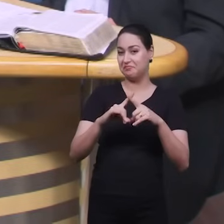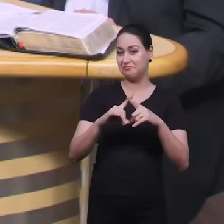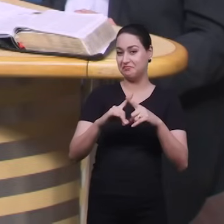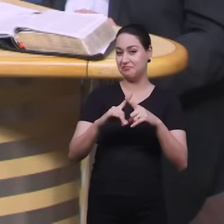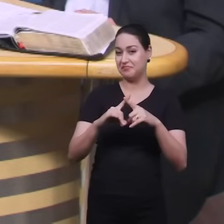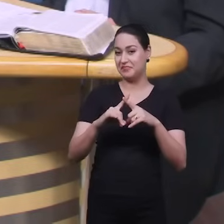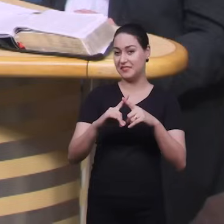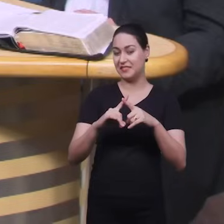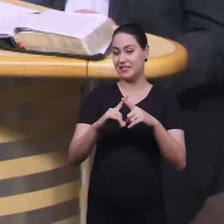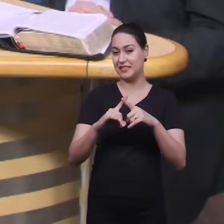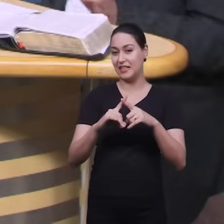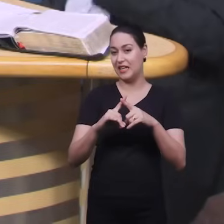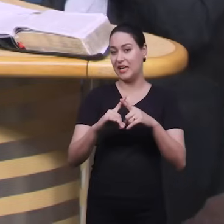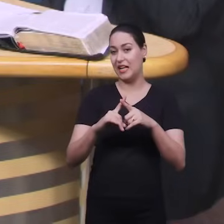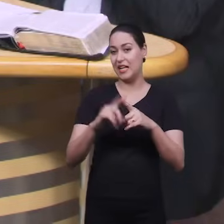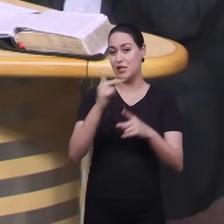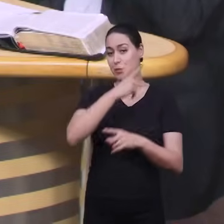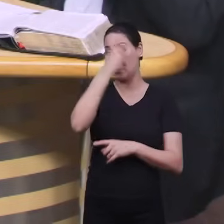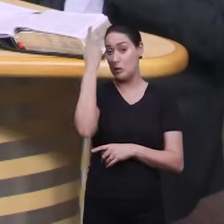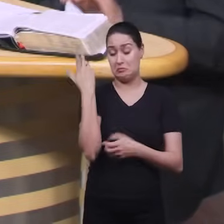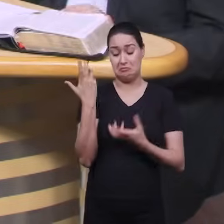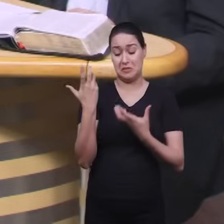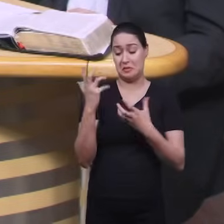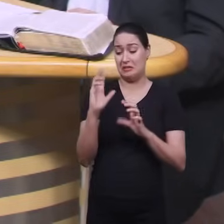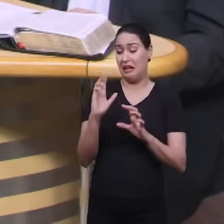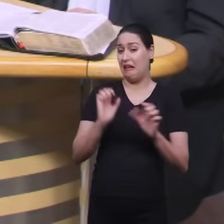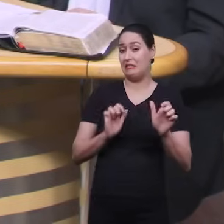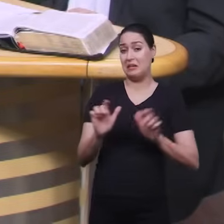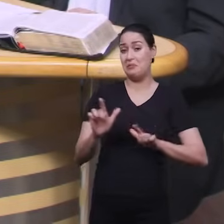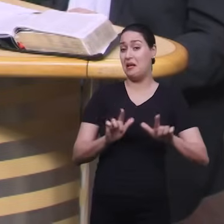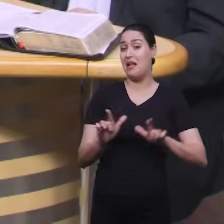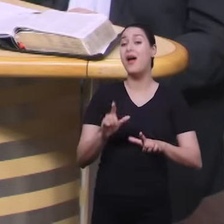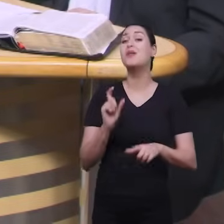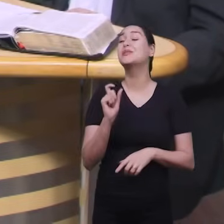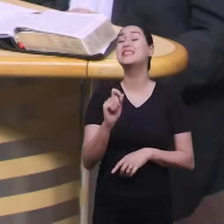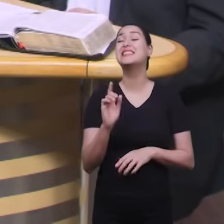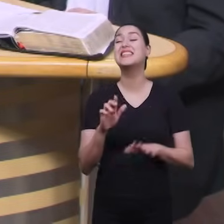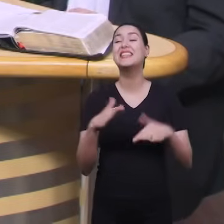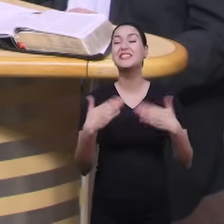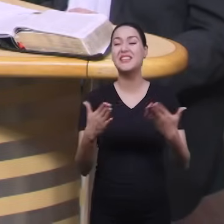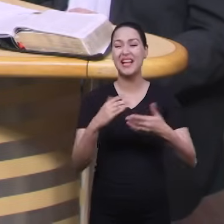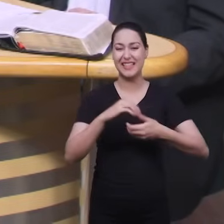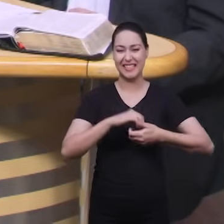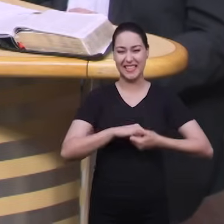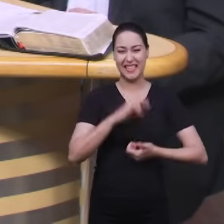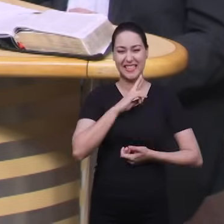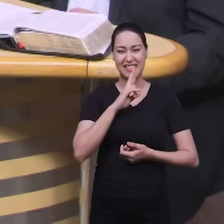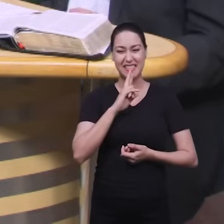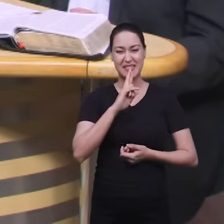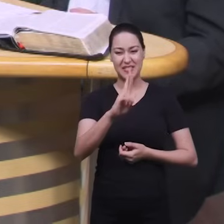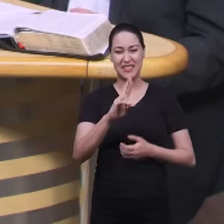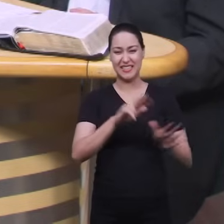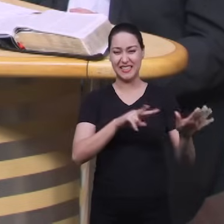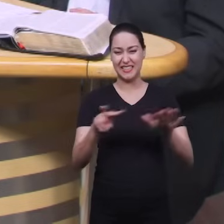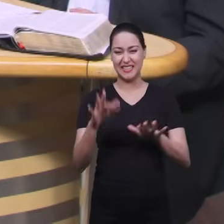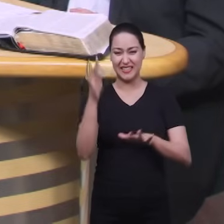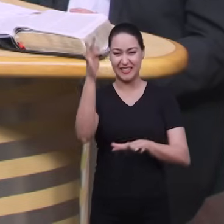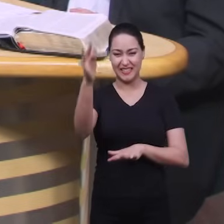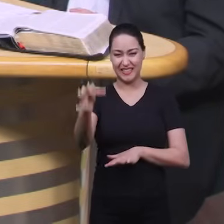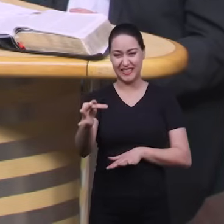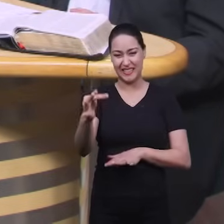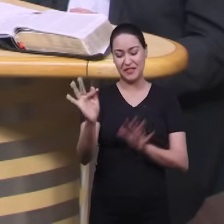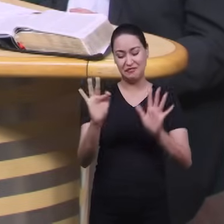que o pastor faz com aqueles irmãos que não querem trabalhar e agora hein eles vão ter que responder isso na semana que vem